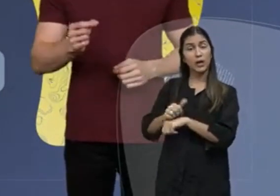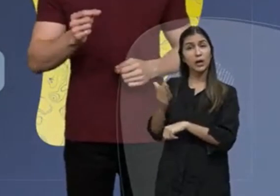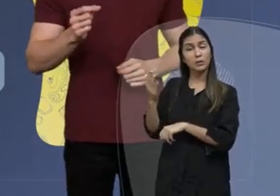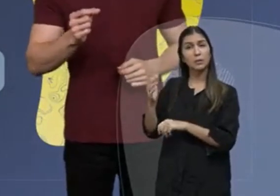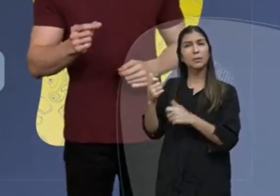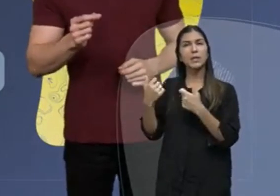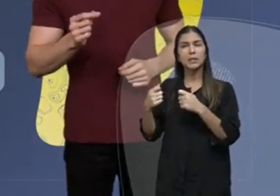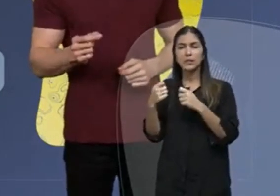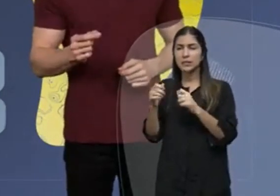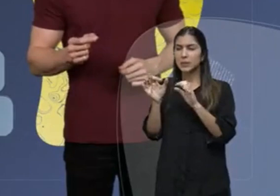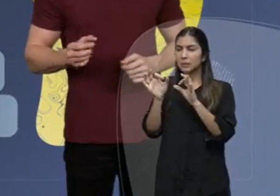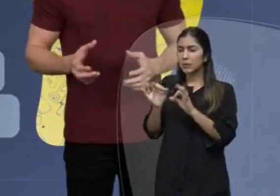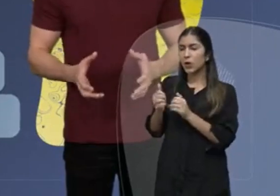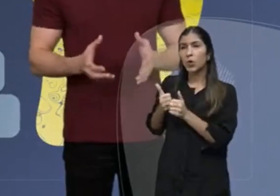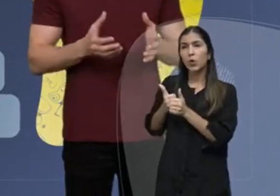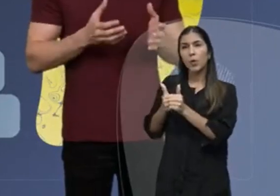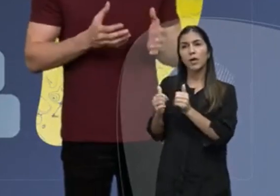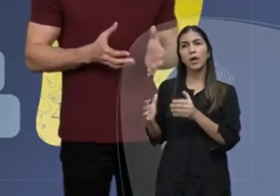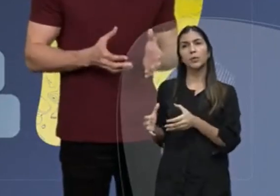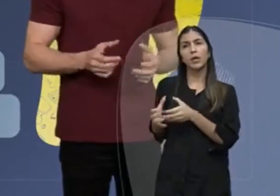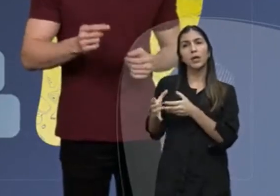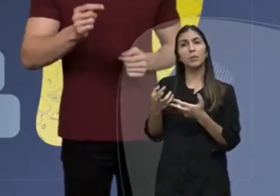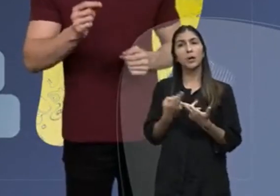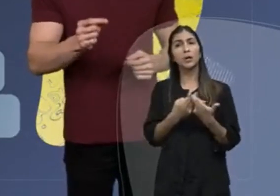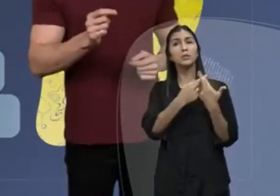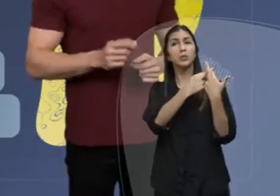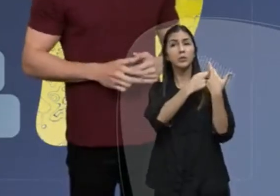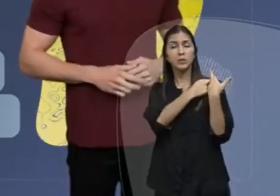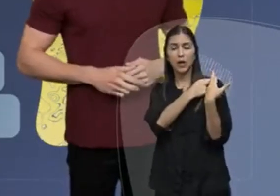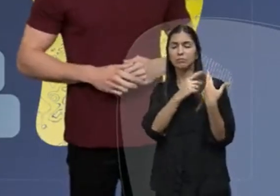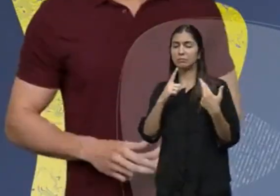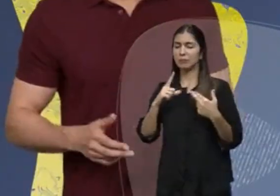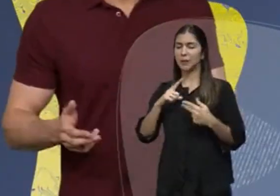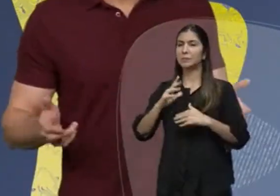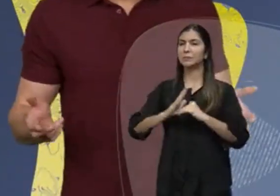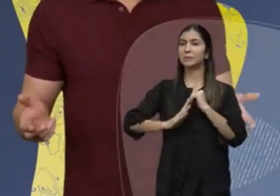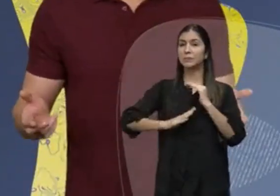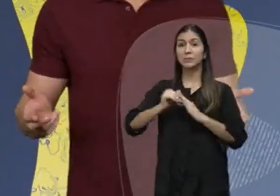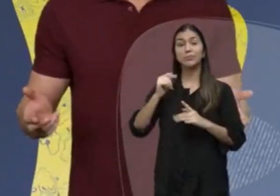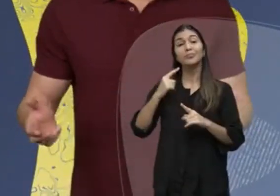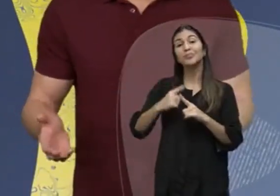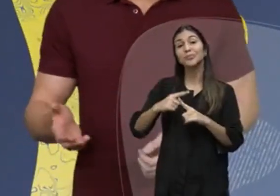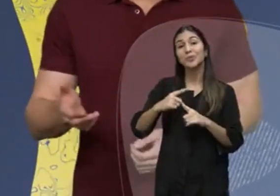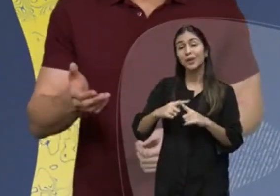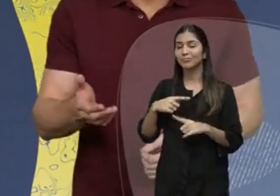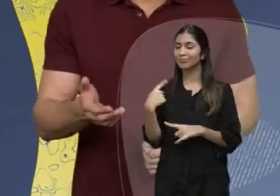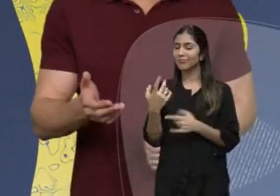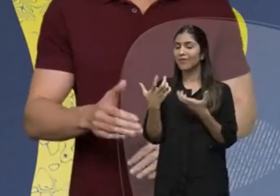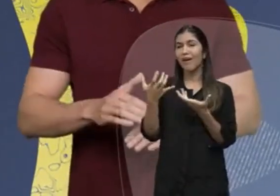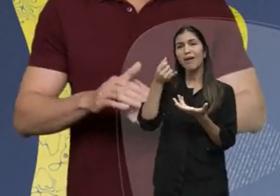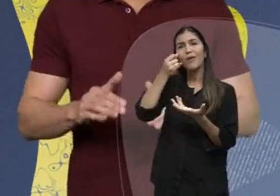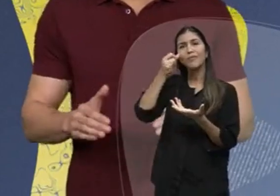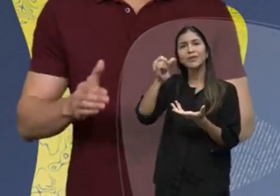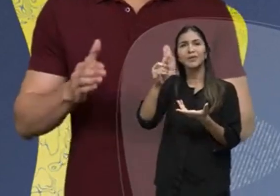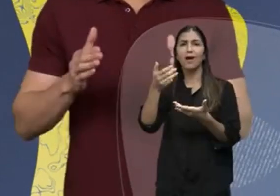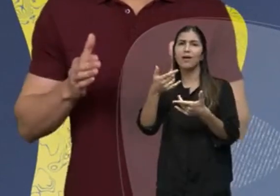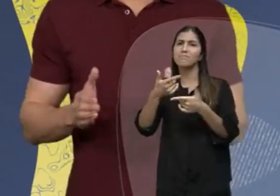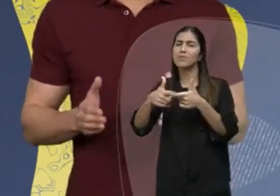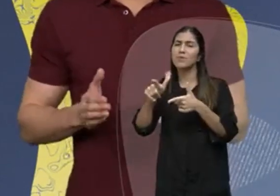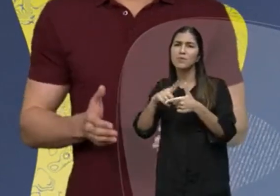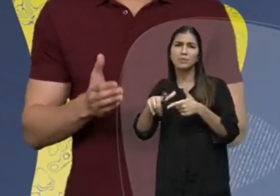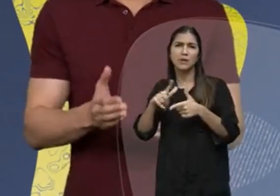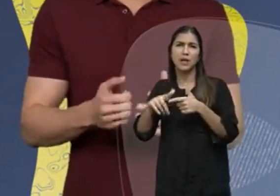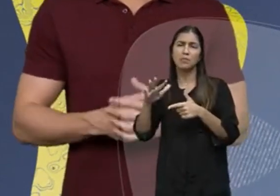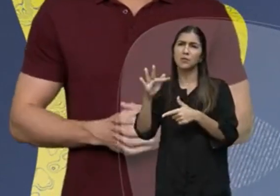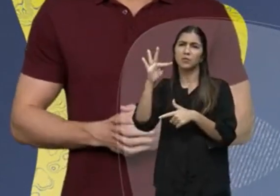deve ser minuciosamente acompanhado por uma equipe responsável e capacitada. Afinal de contas, queremos evitar qualquer tipo de